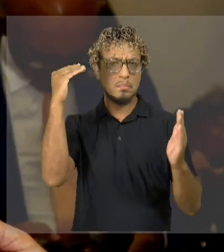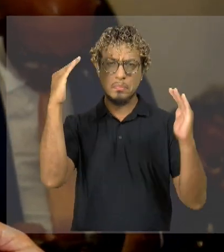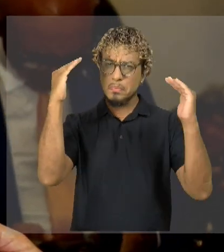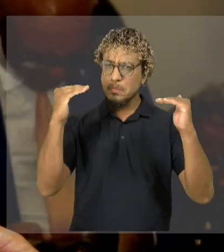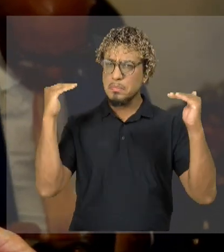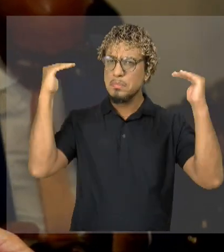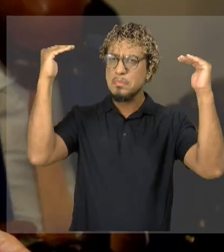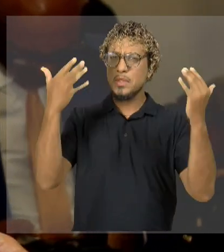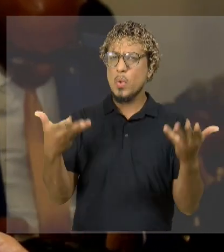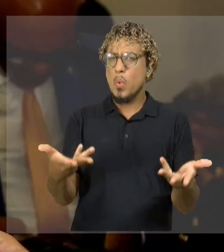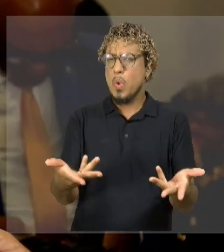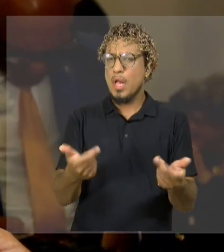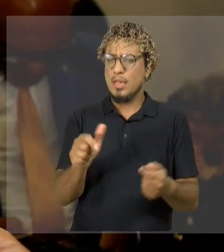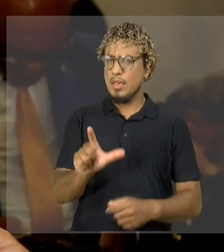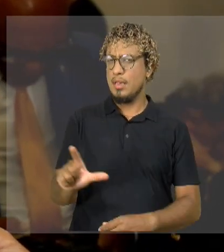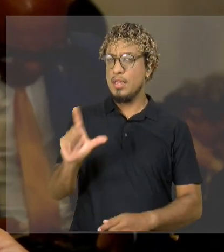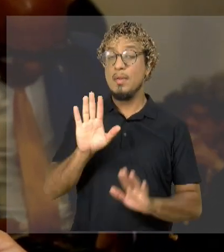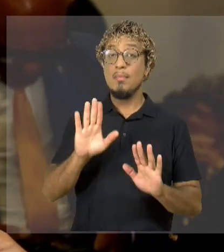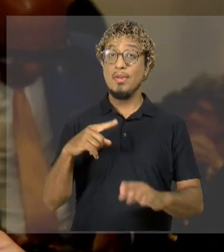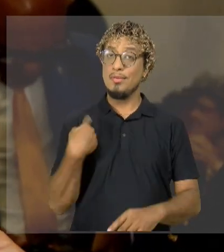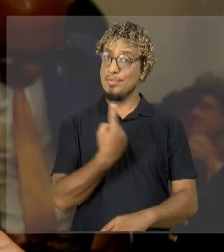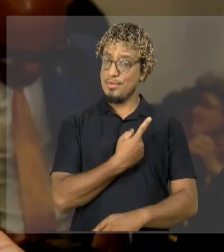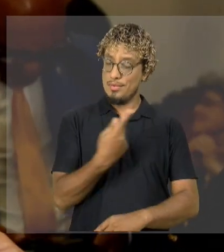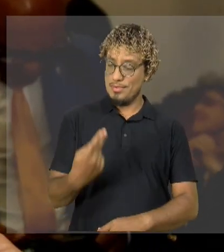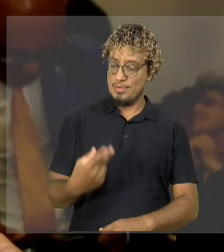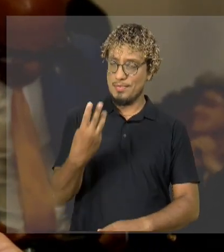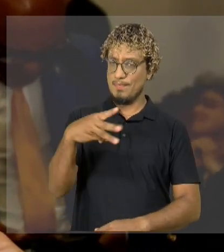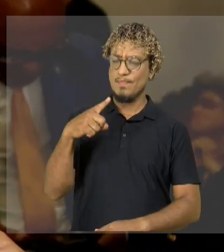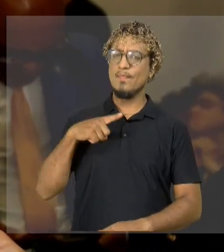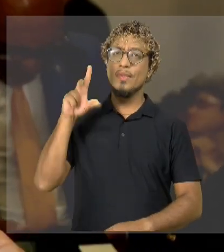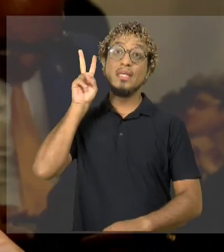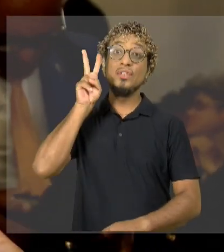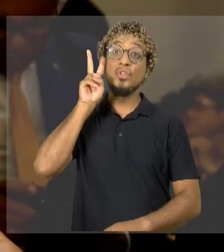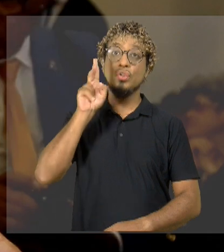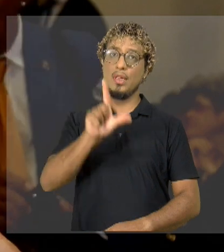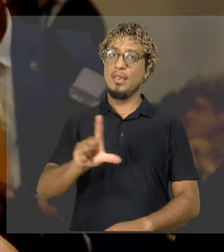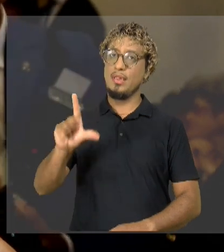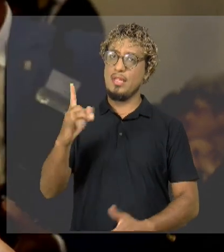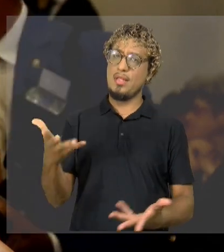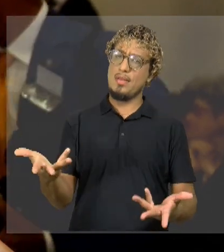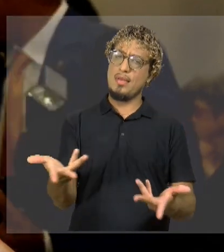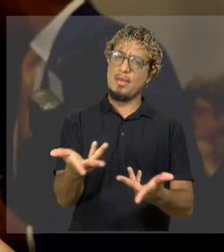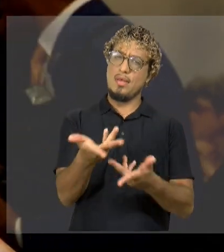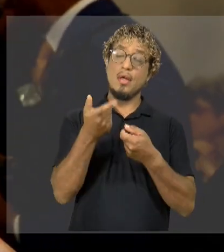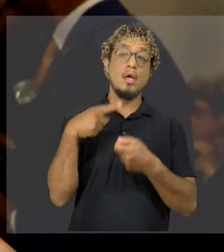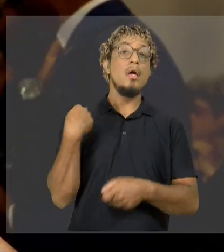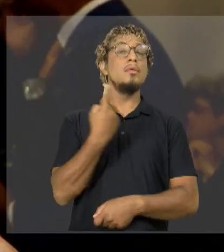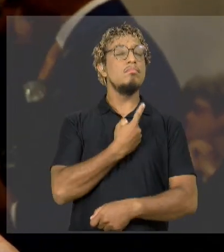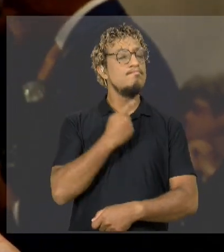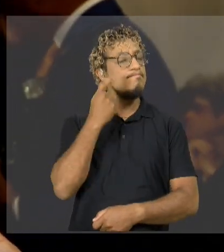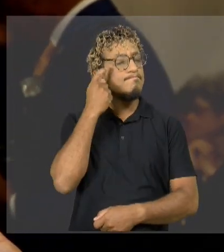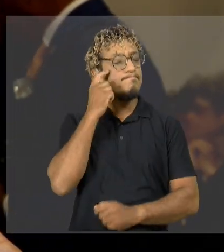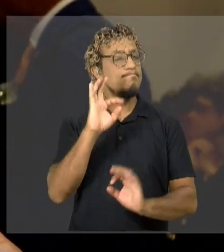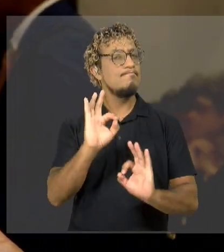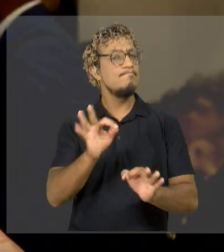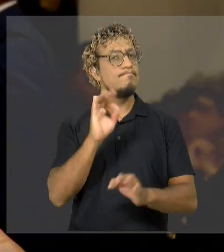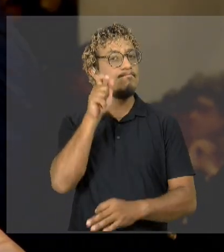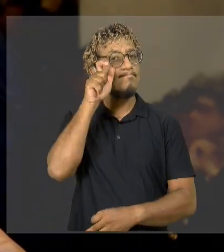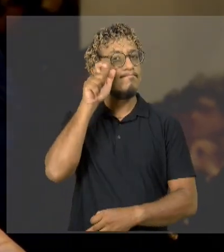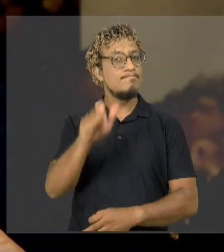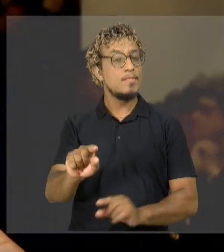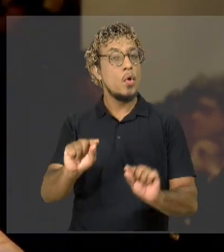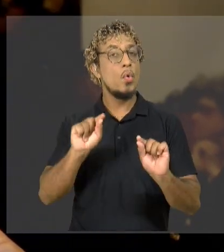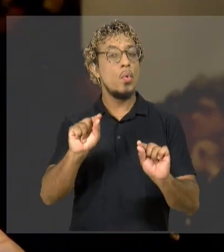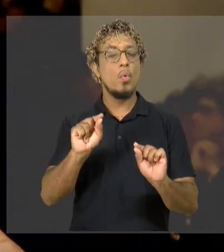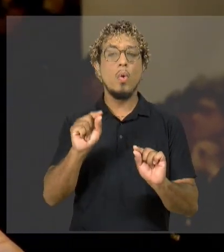qualidade literária, mas nós do Maranhão também temos uma história literária muito rica. Então nós achamos que seria muito